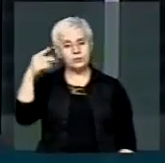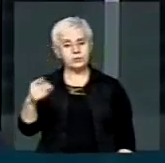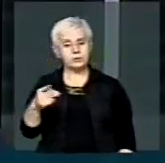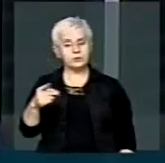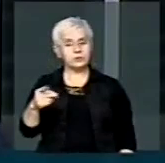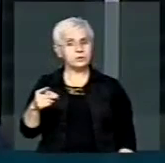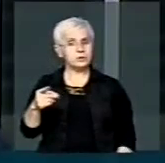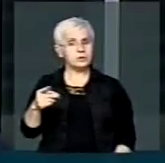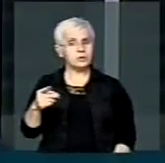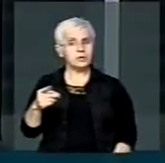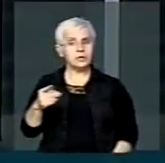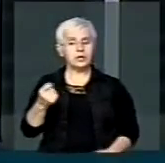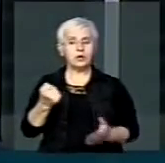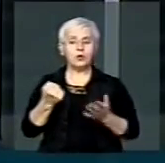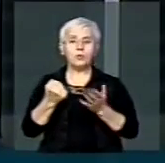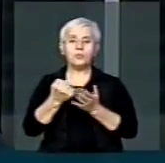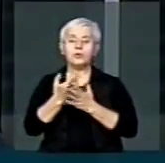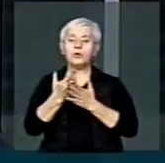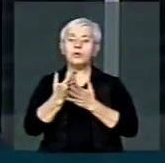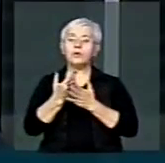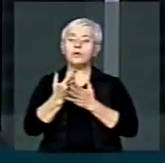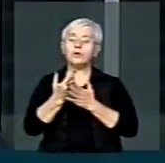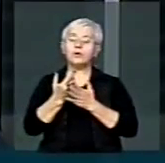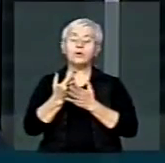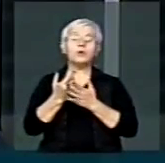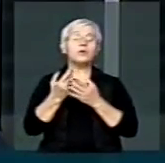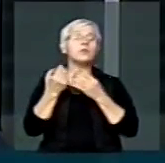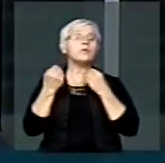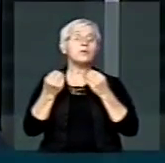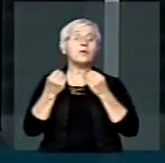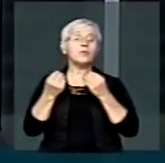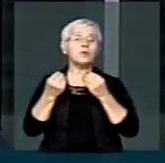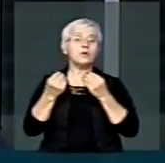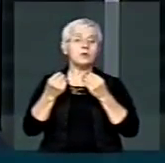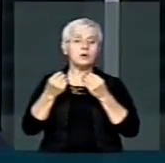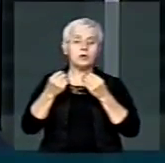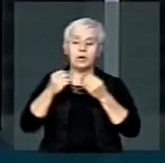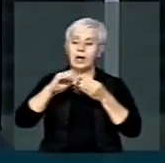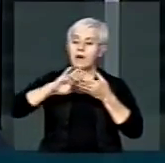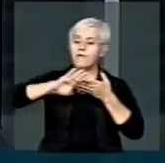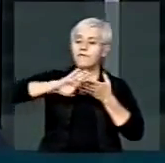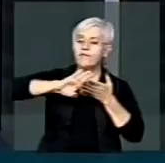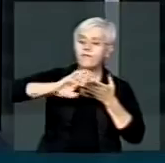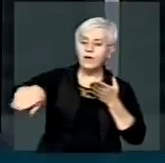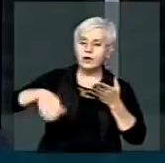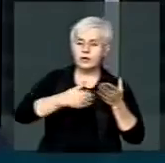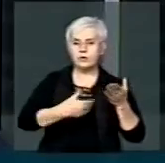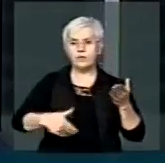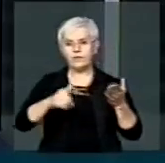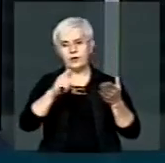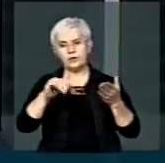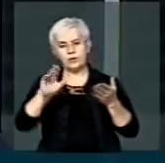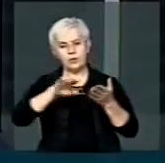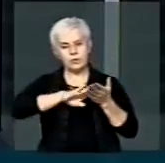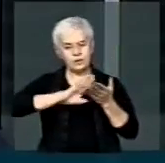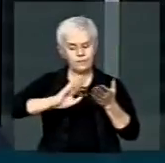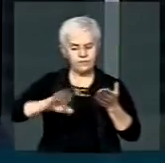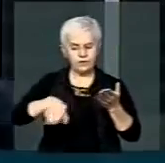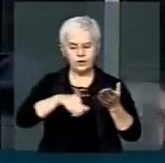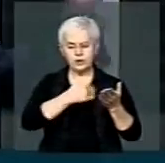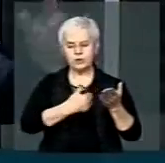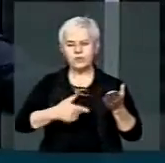não tenham sido adquiridos durante o governo Lula ou do governo Dilma com recursos do